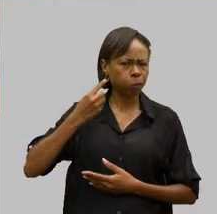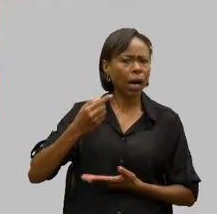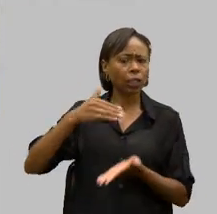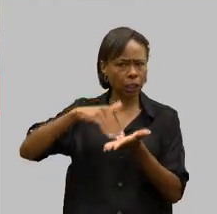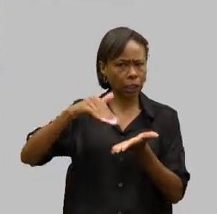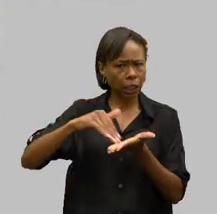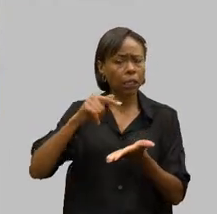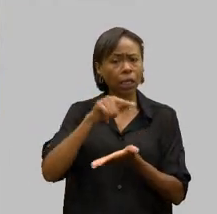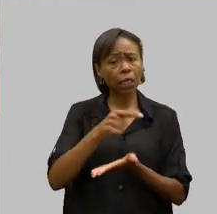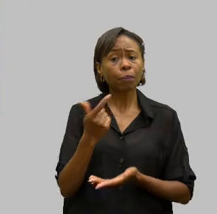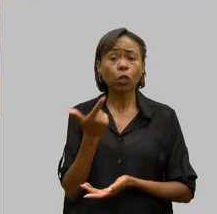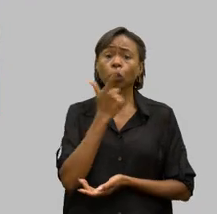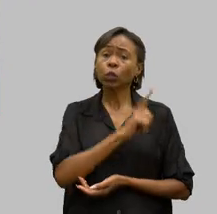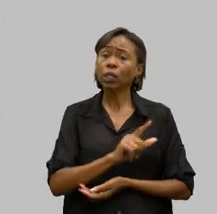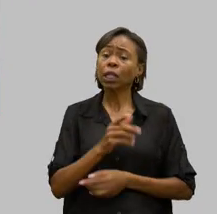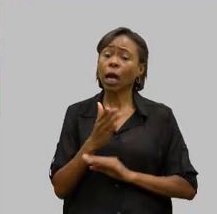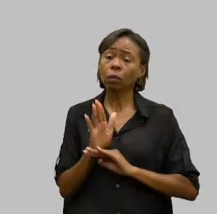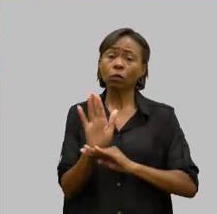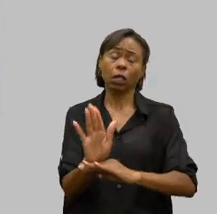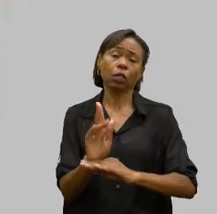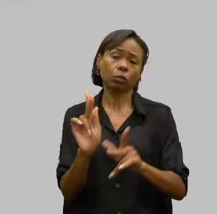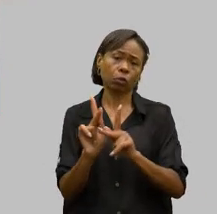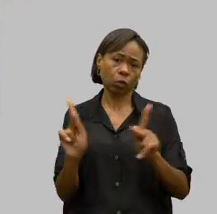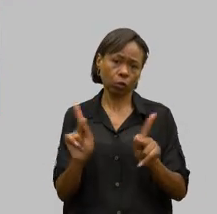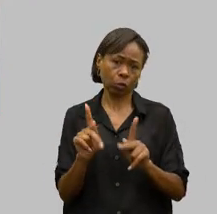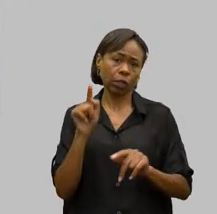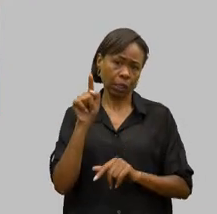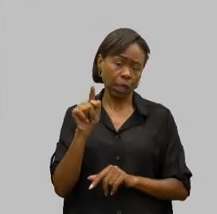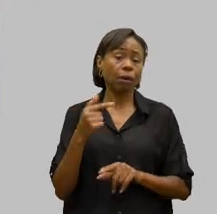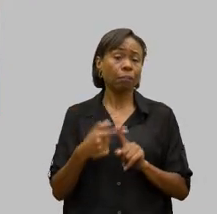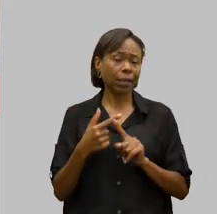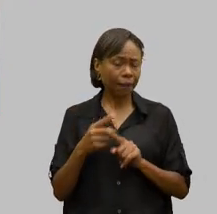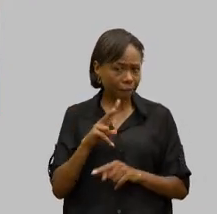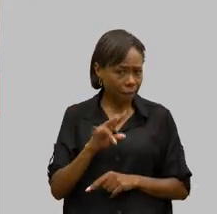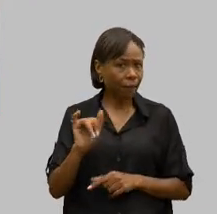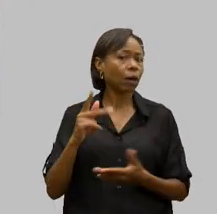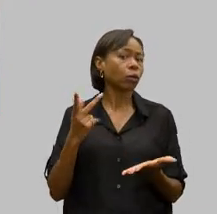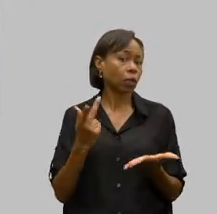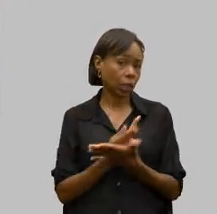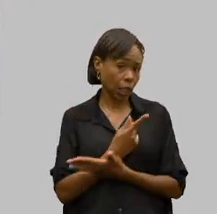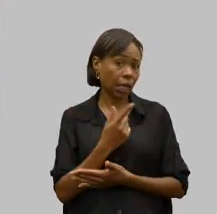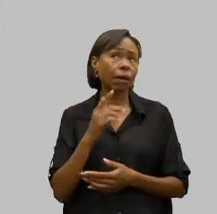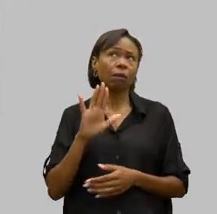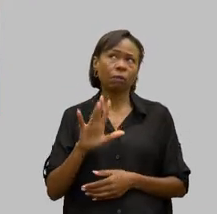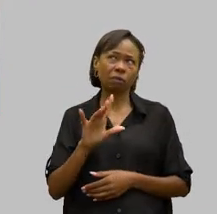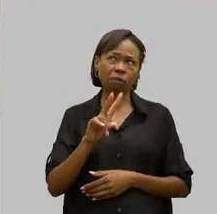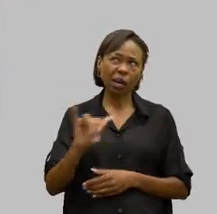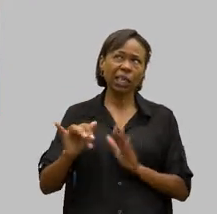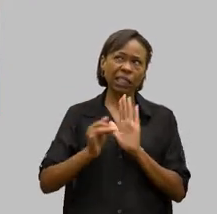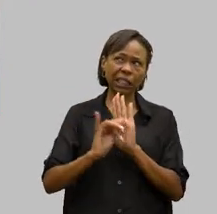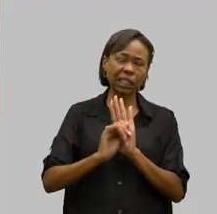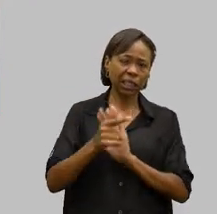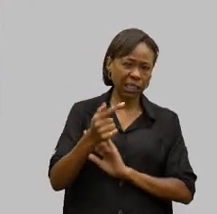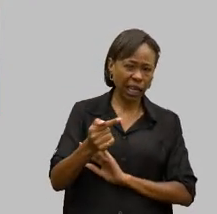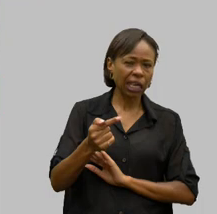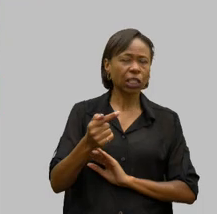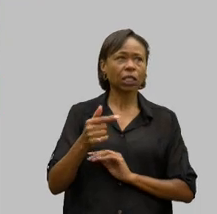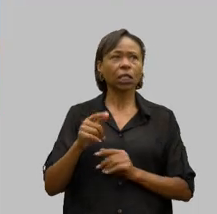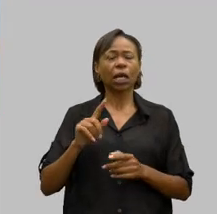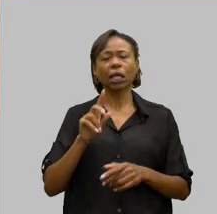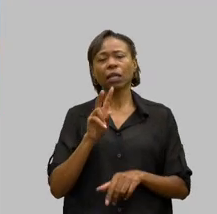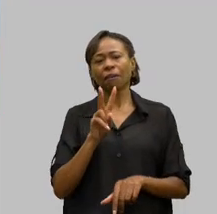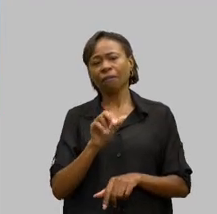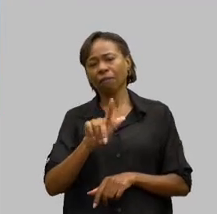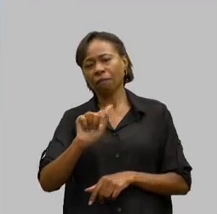para que a gente consiga atender eles, porque vai ter uma situação, secretário, que o senhor falou, vamos ter sete editais, 66 vagas, só está pronto